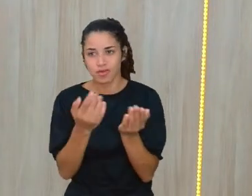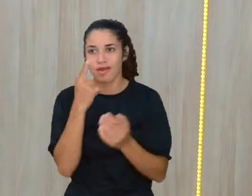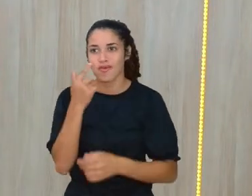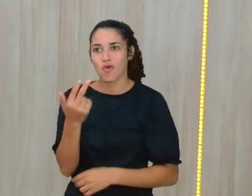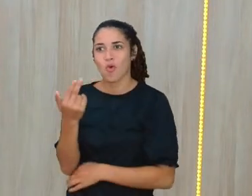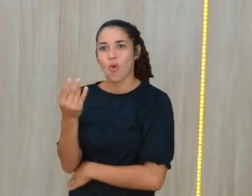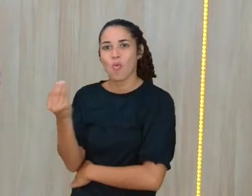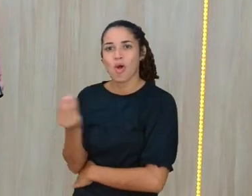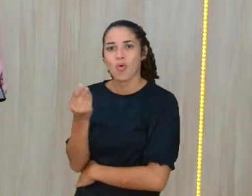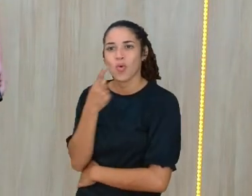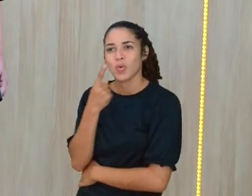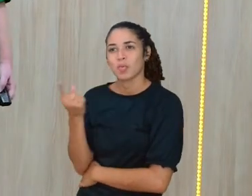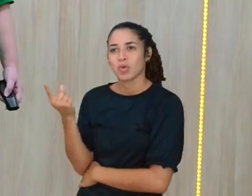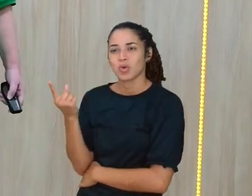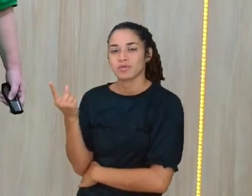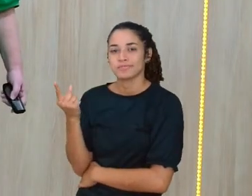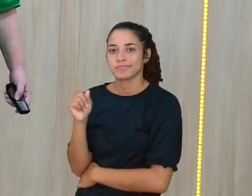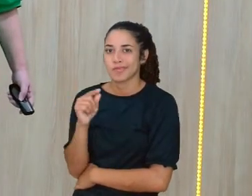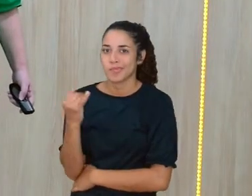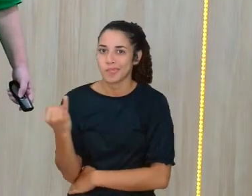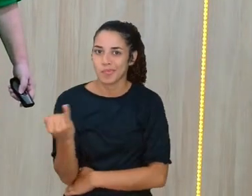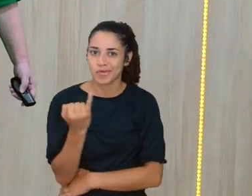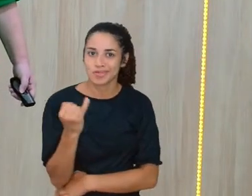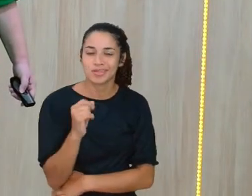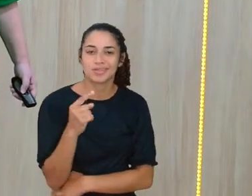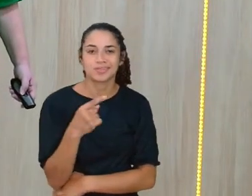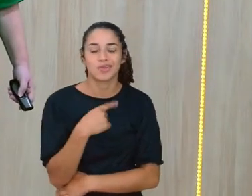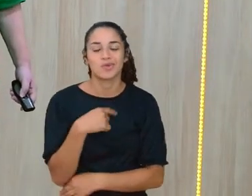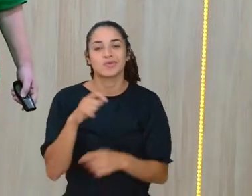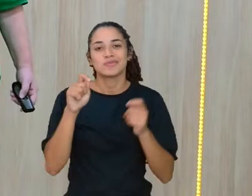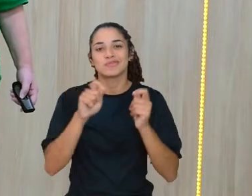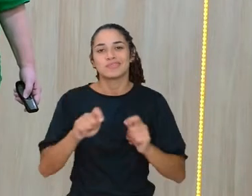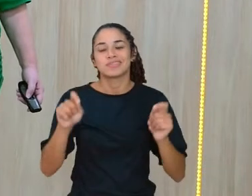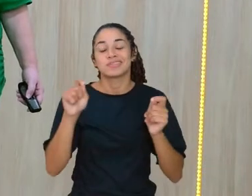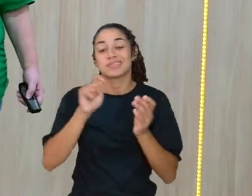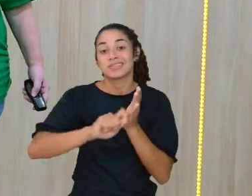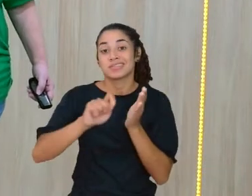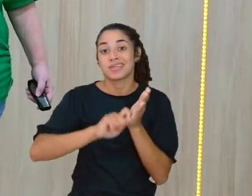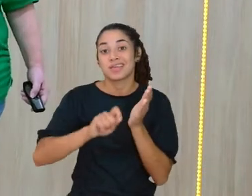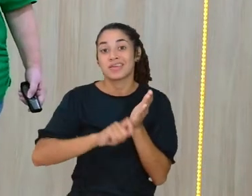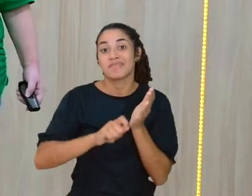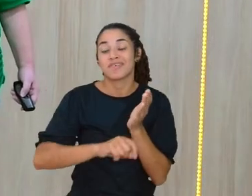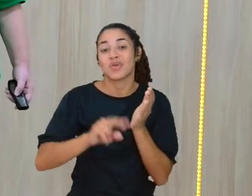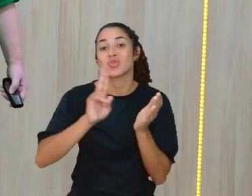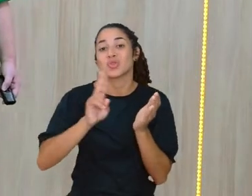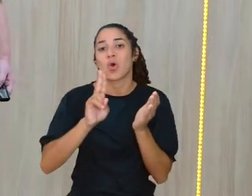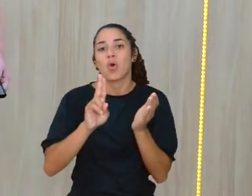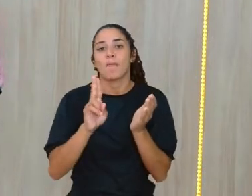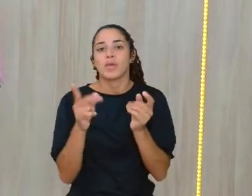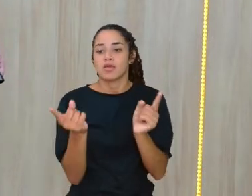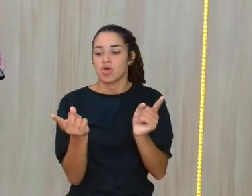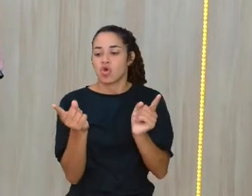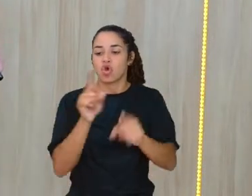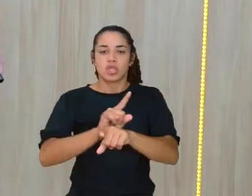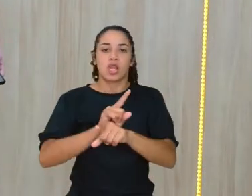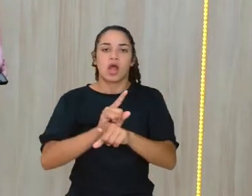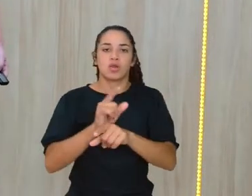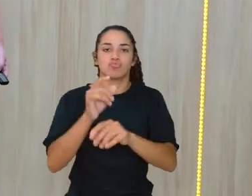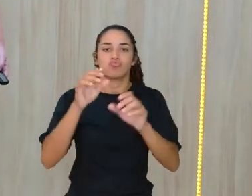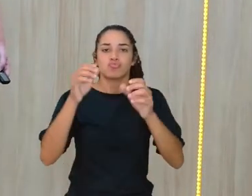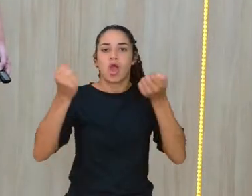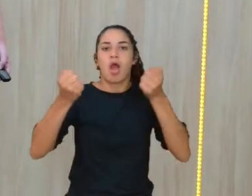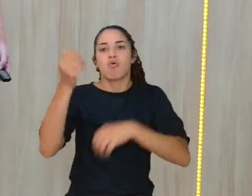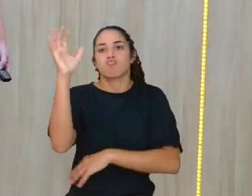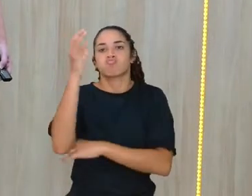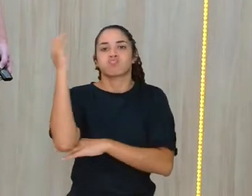como é importante, por exemplo, escrever o nome ao contrário na ambulância e no carro dos